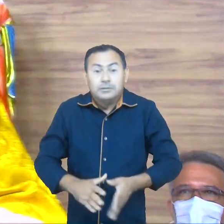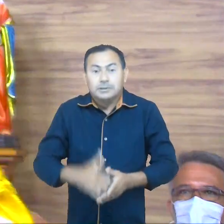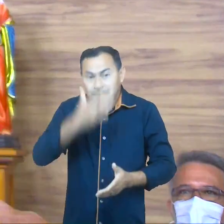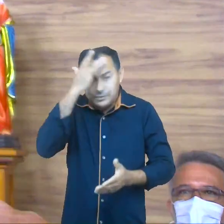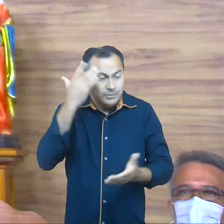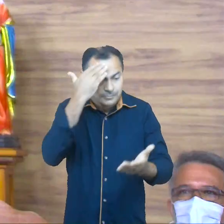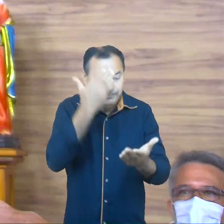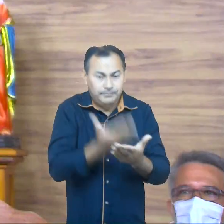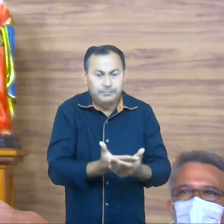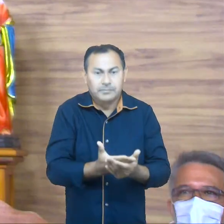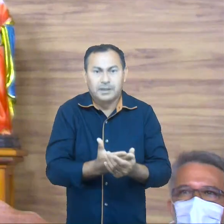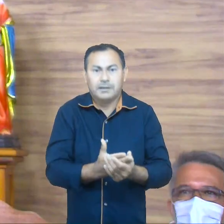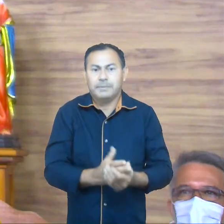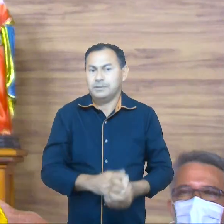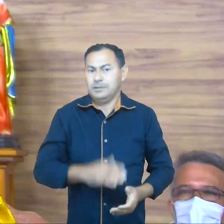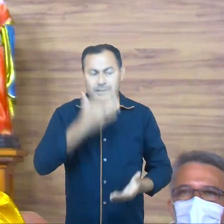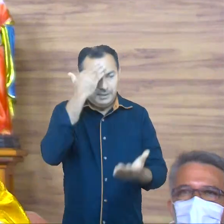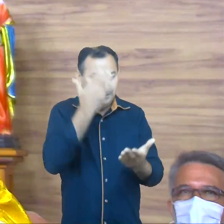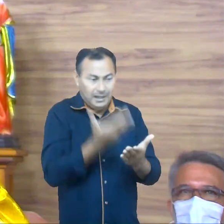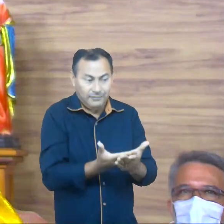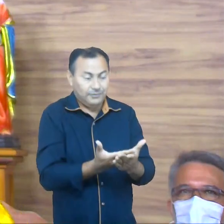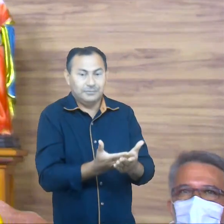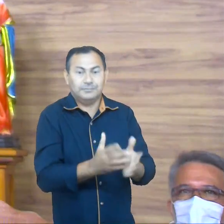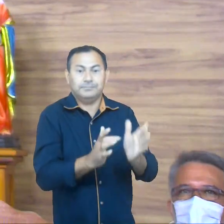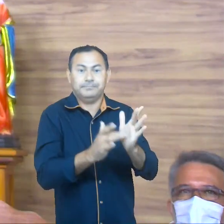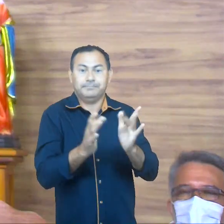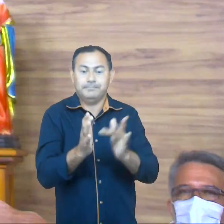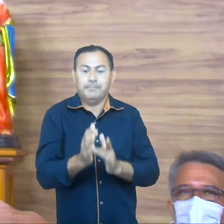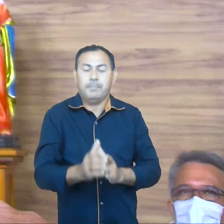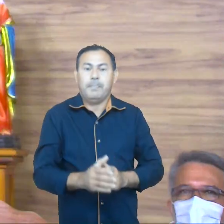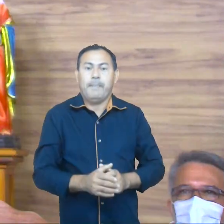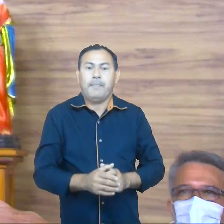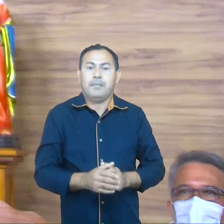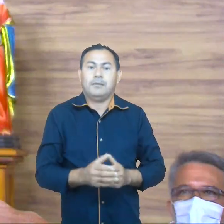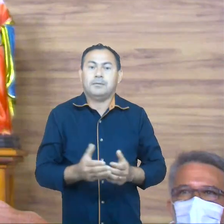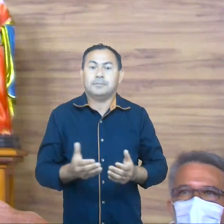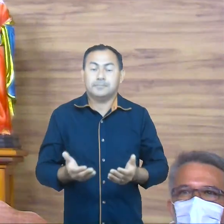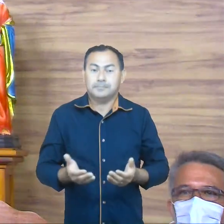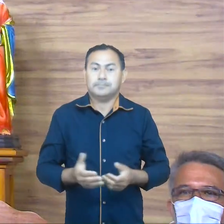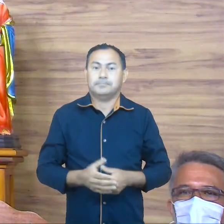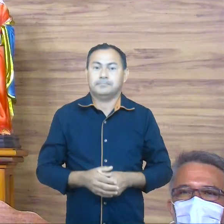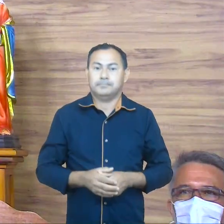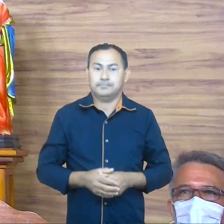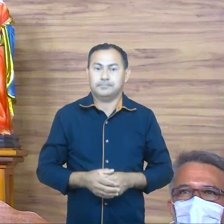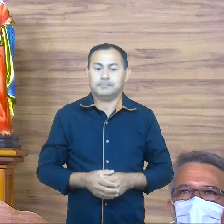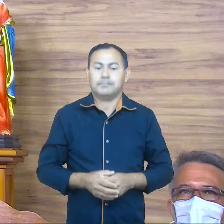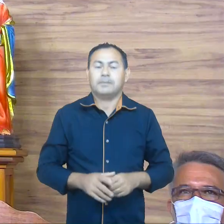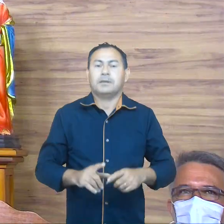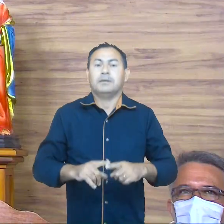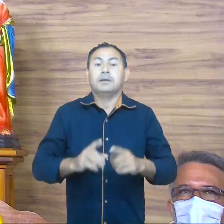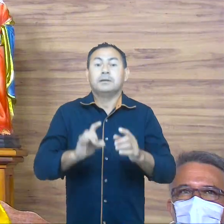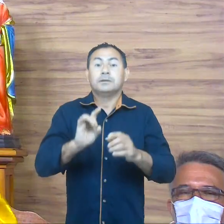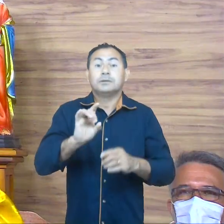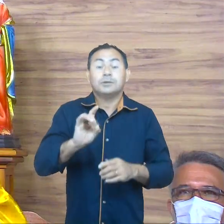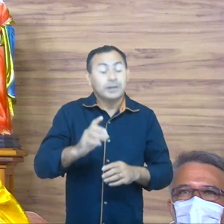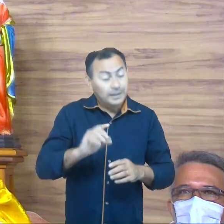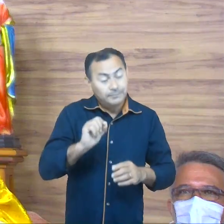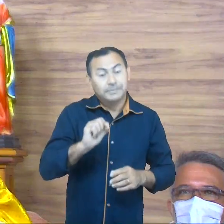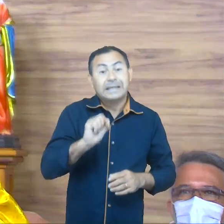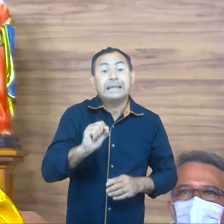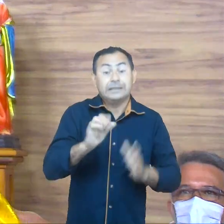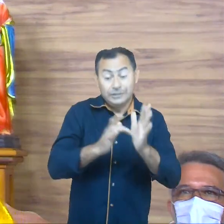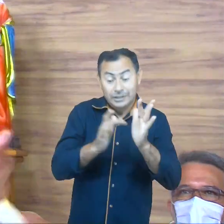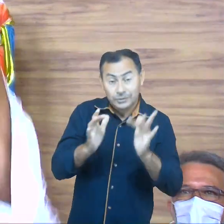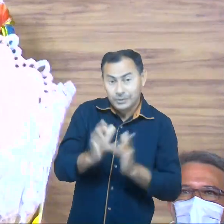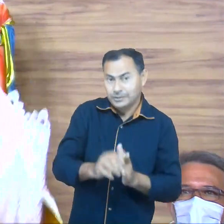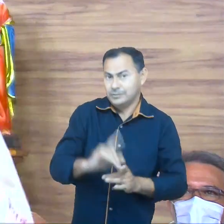É um bloqueio que as pessoas tiveram para com Jesus. Só que Jesus,